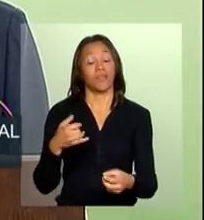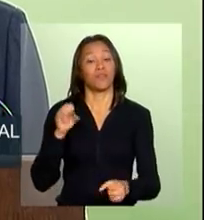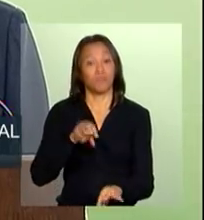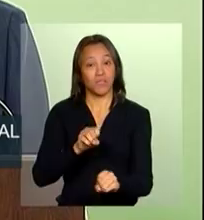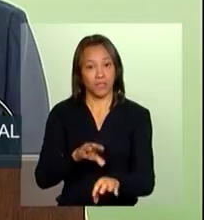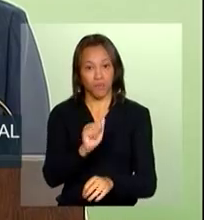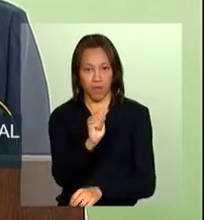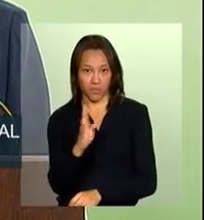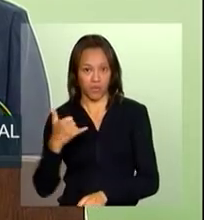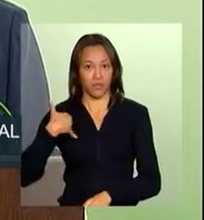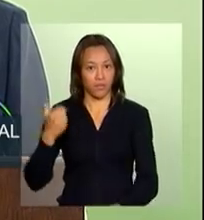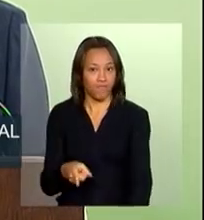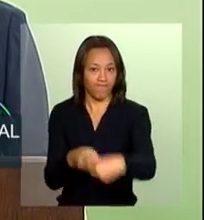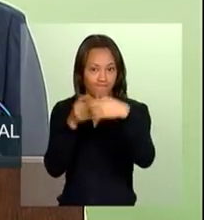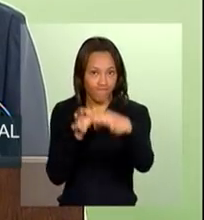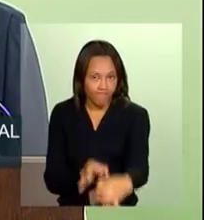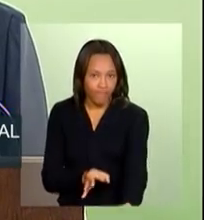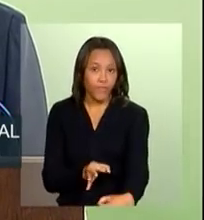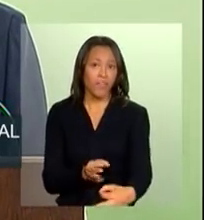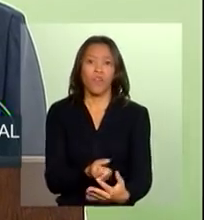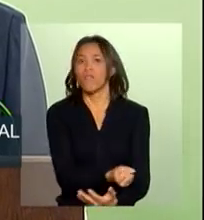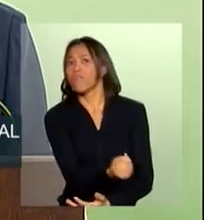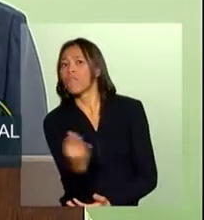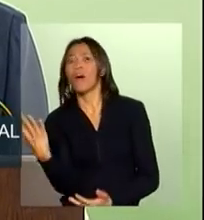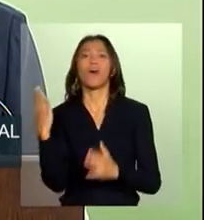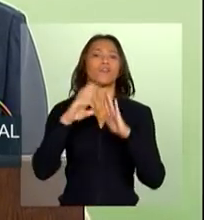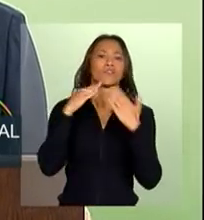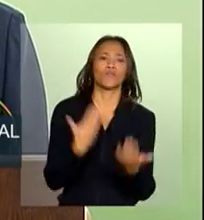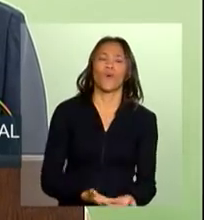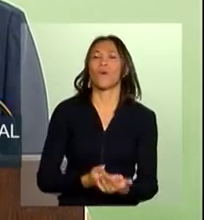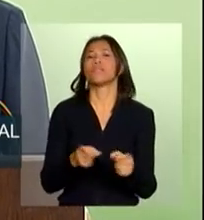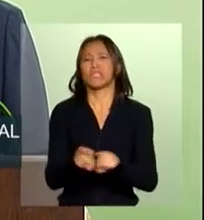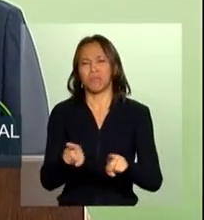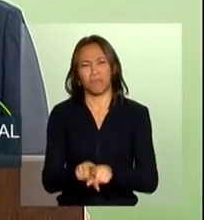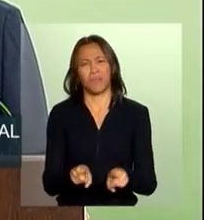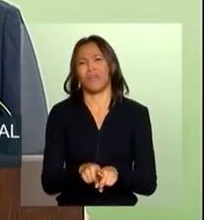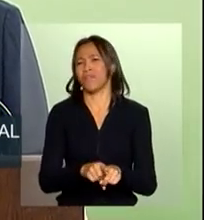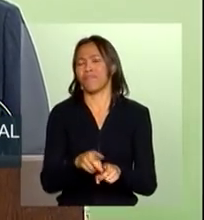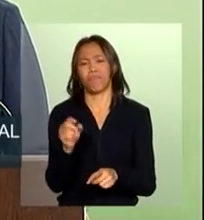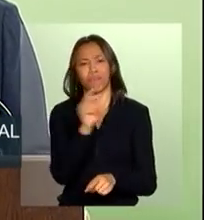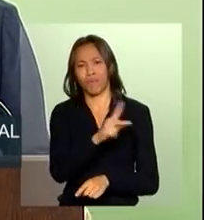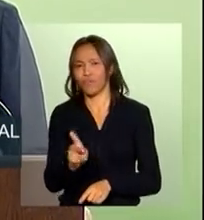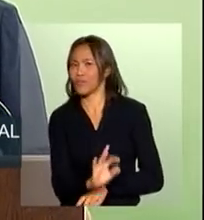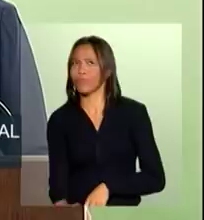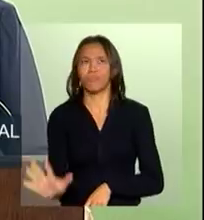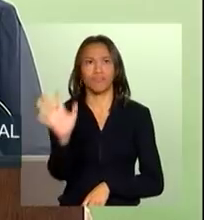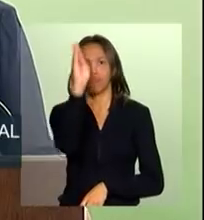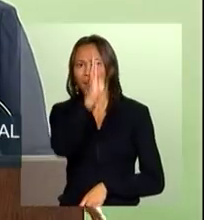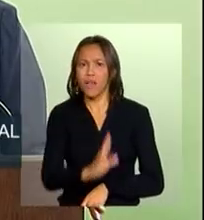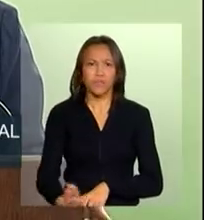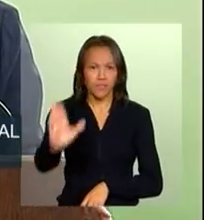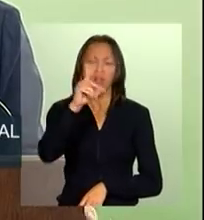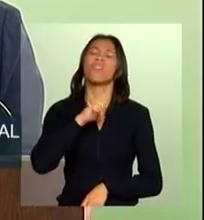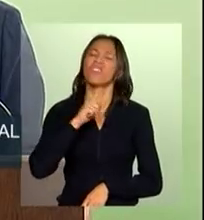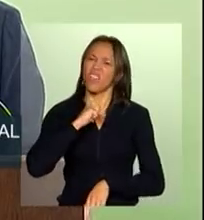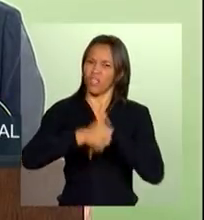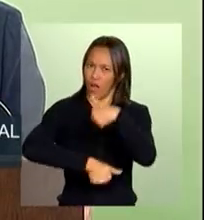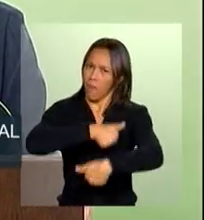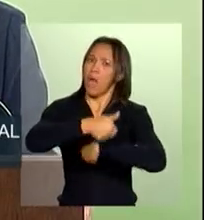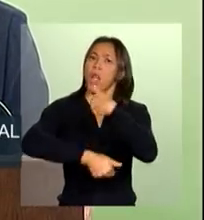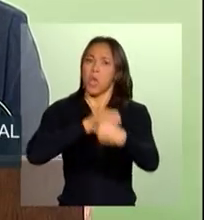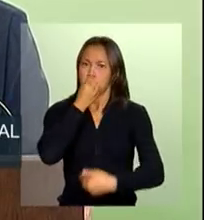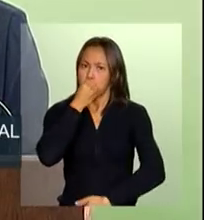certa. Muitas escolas e muitos professores em todo o Brasil têm realizado um trabalho